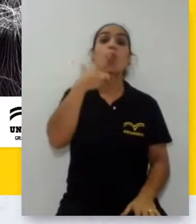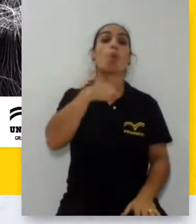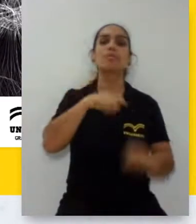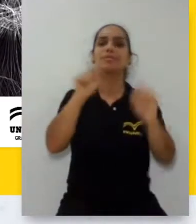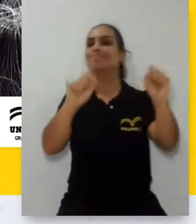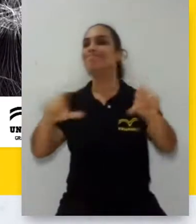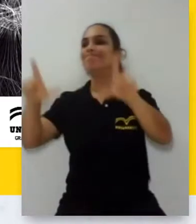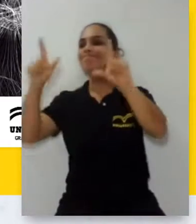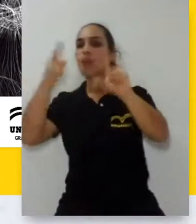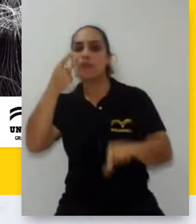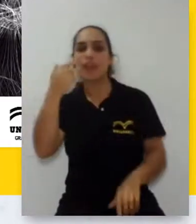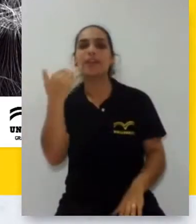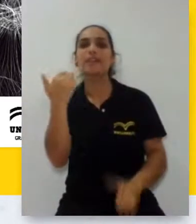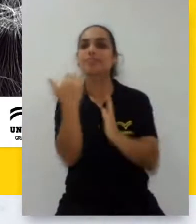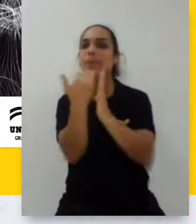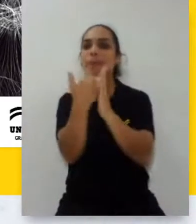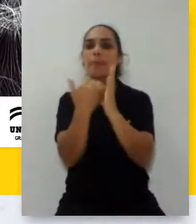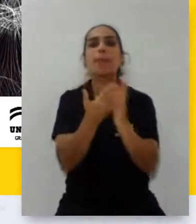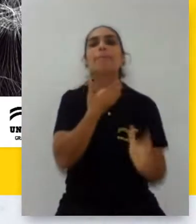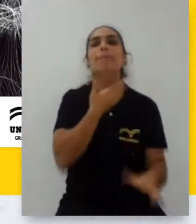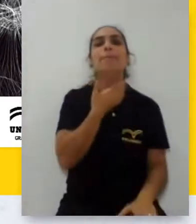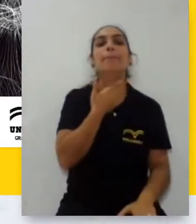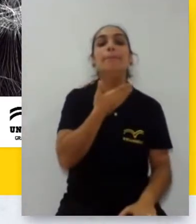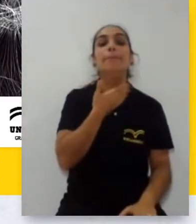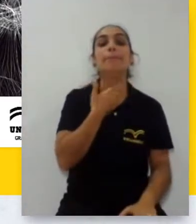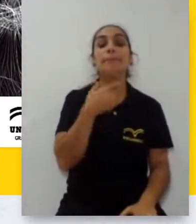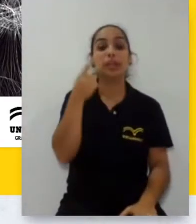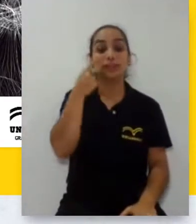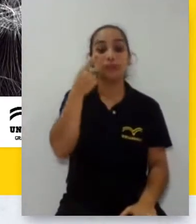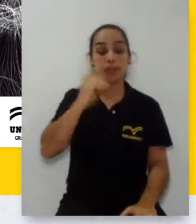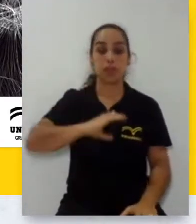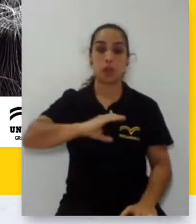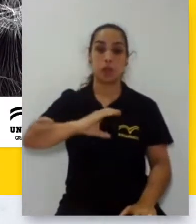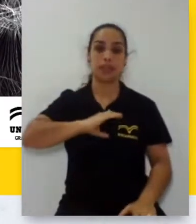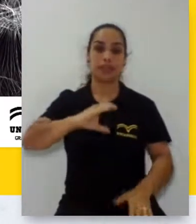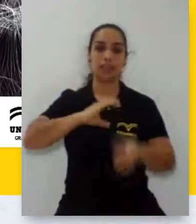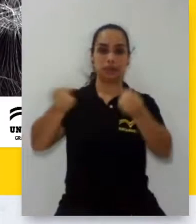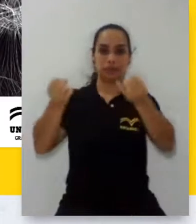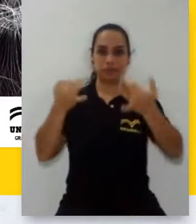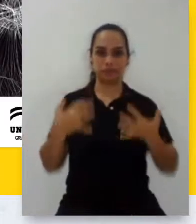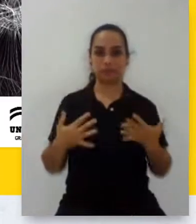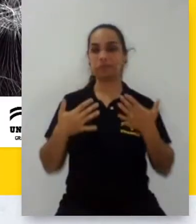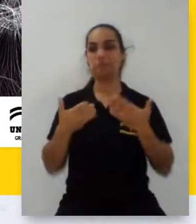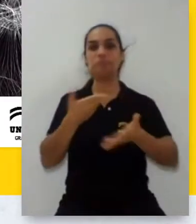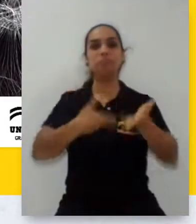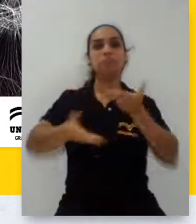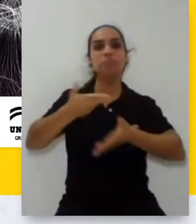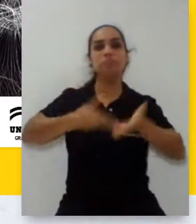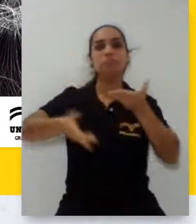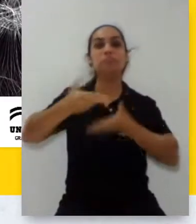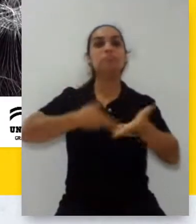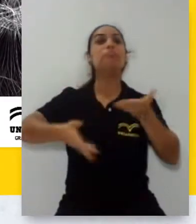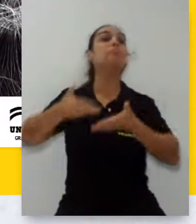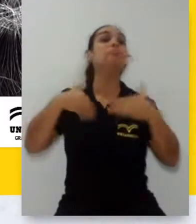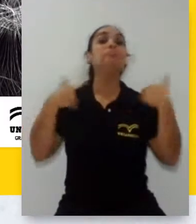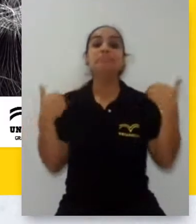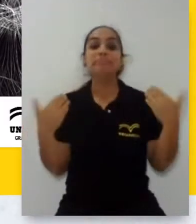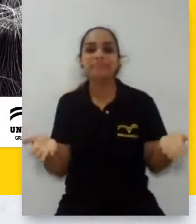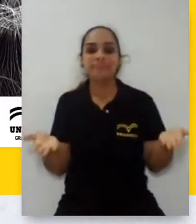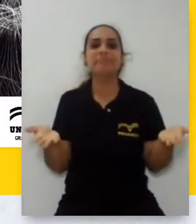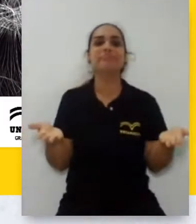nós podemos aí, né, talvez em alguns minutos ainda conversar com fazer algumas interações com o que o pessoal